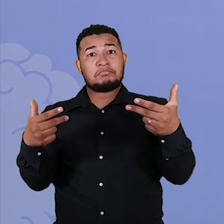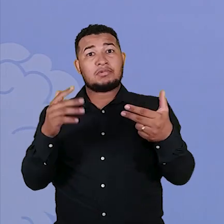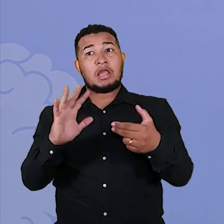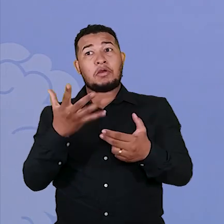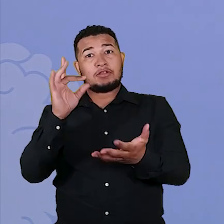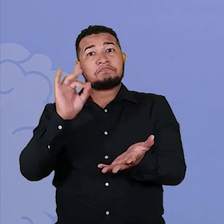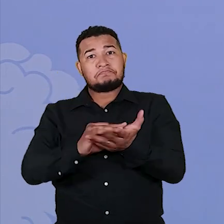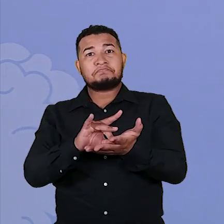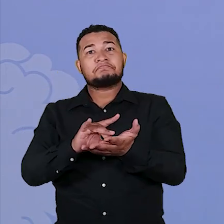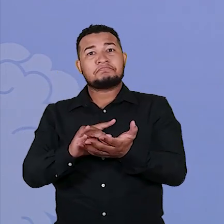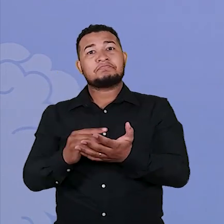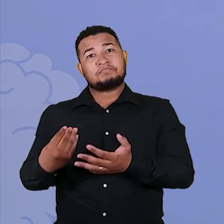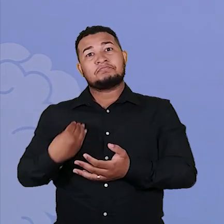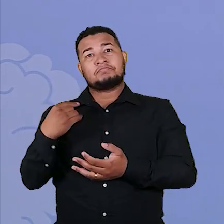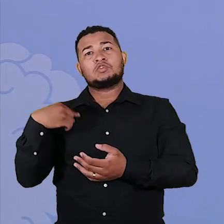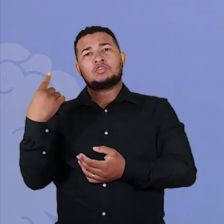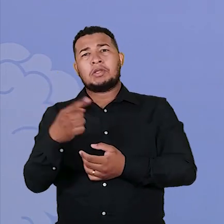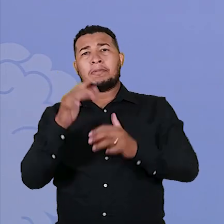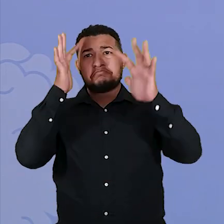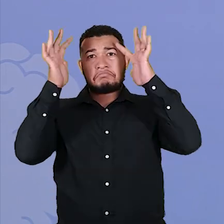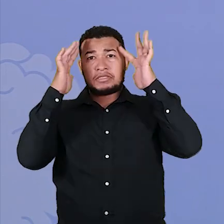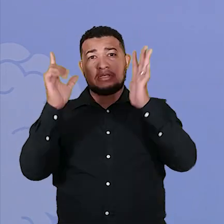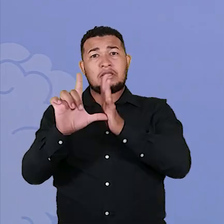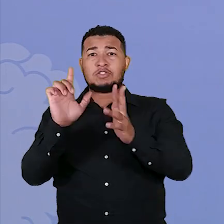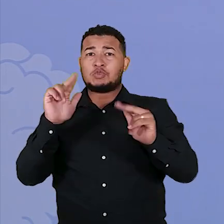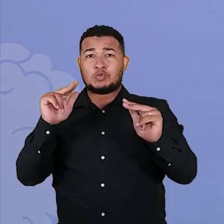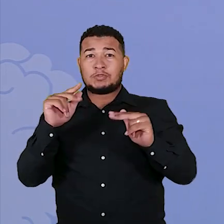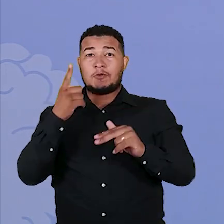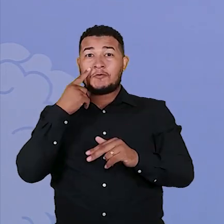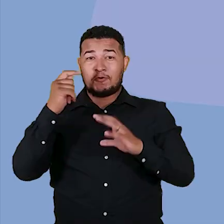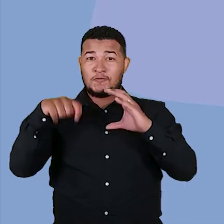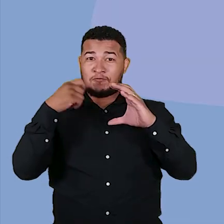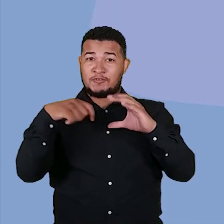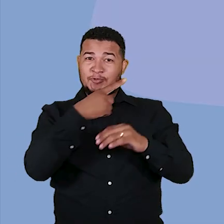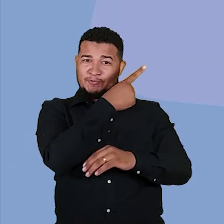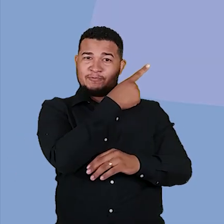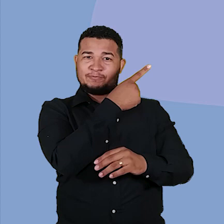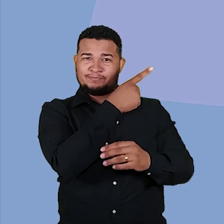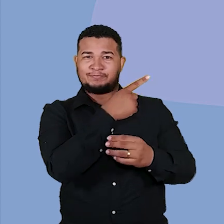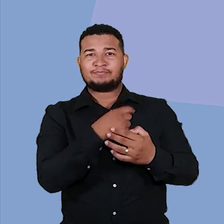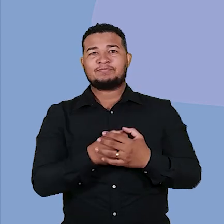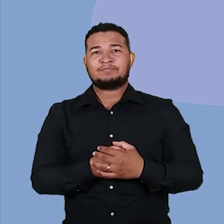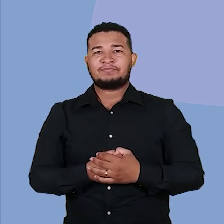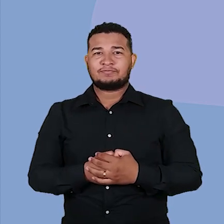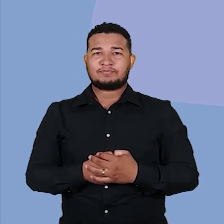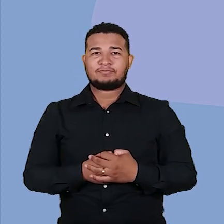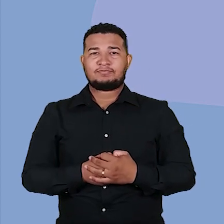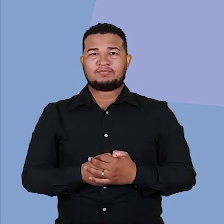muita coisa o que acontece com a gente que a gente poxa nunca parou para pensar olha esse vídeo aí